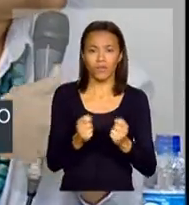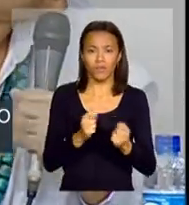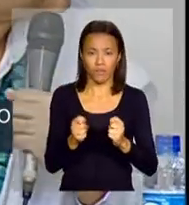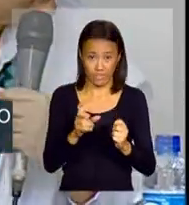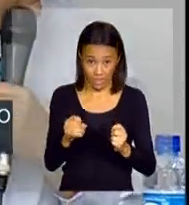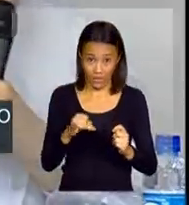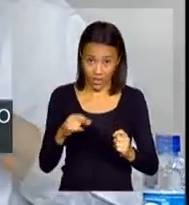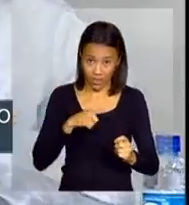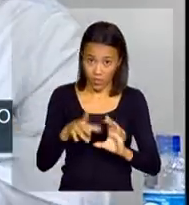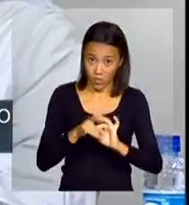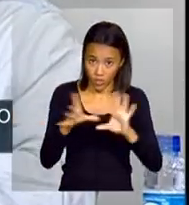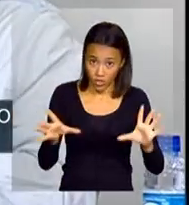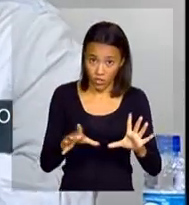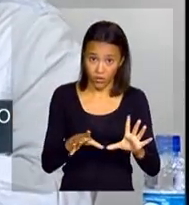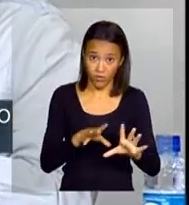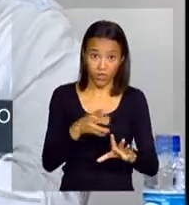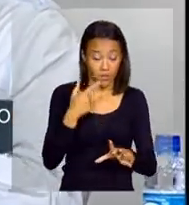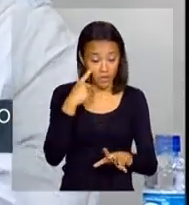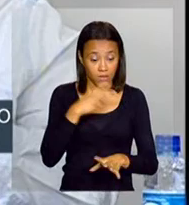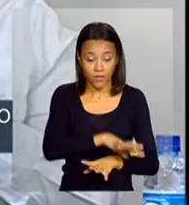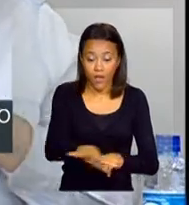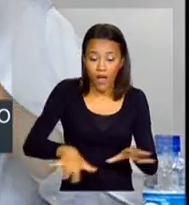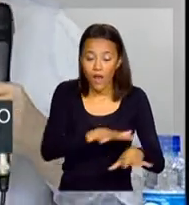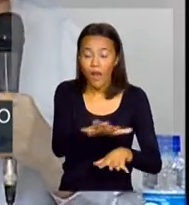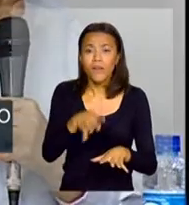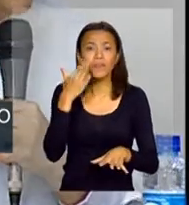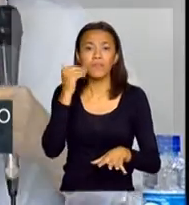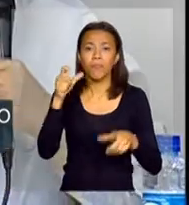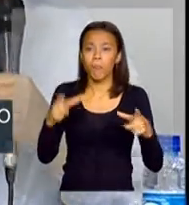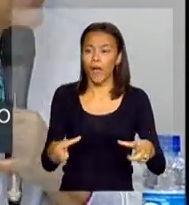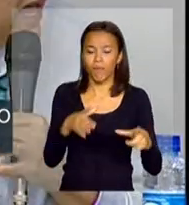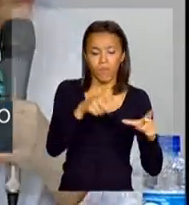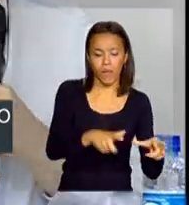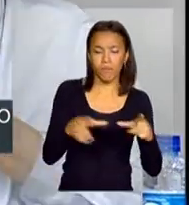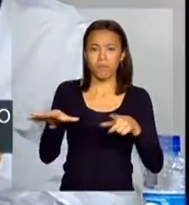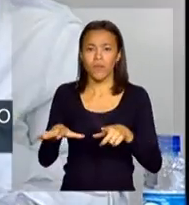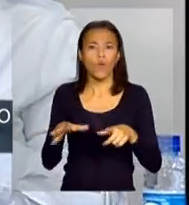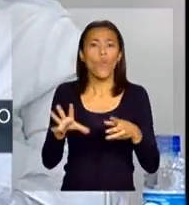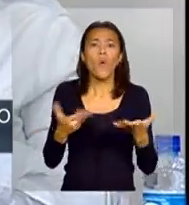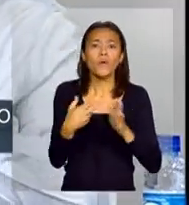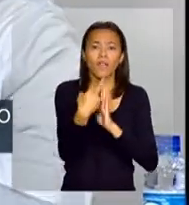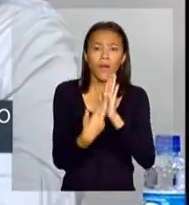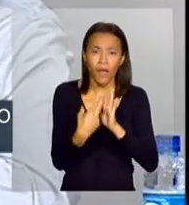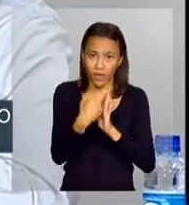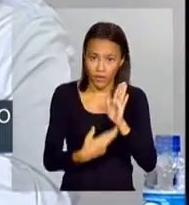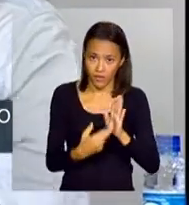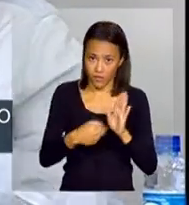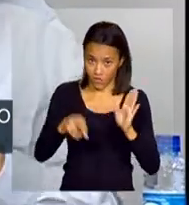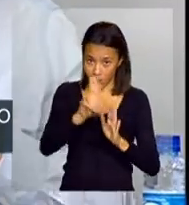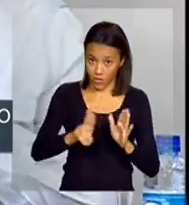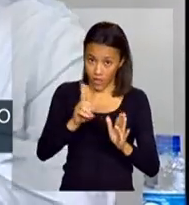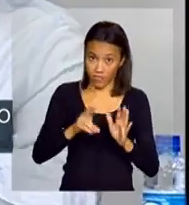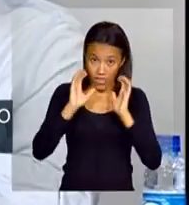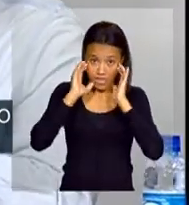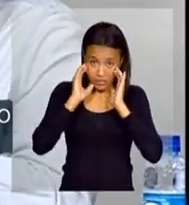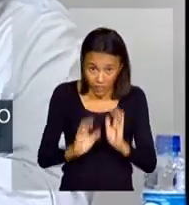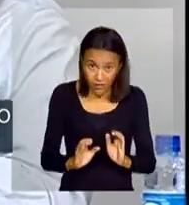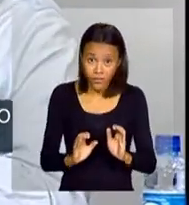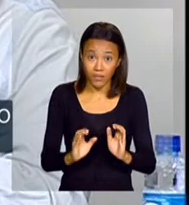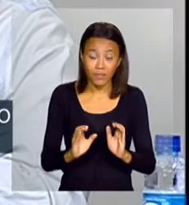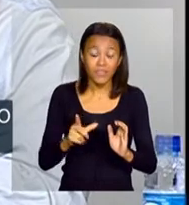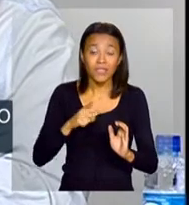sendo autorizados para essa supressão de vegetação? Quais são os critérios utilizados para isso? O zoneamento está sendo cumprido? Ou seja, tem